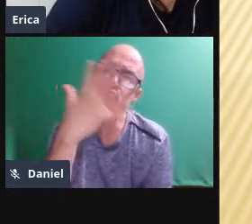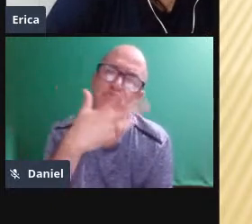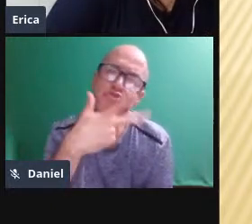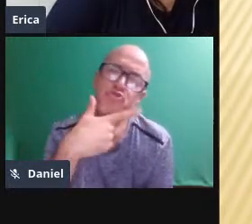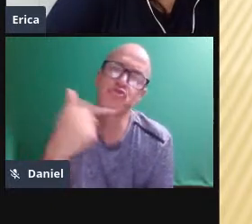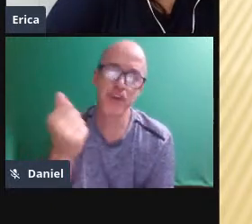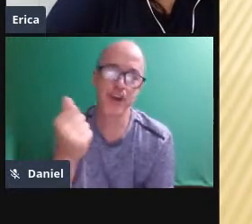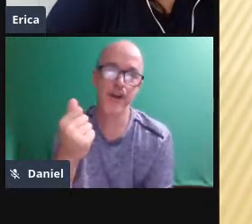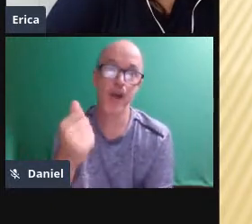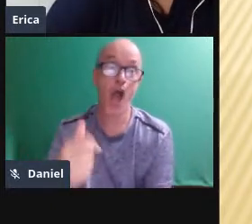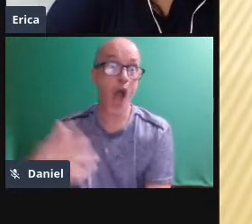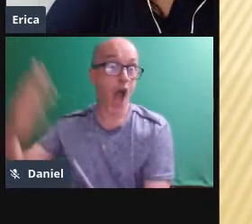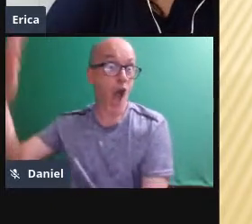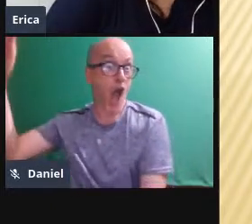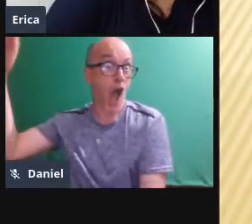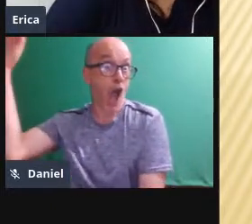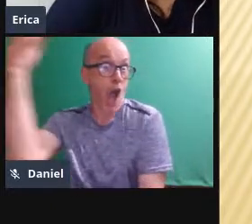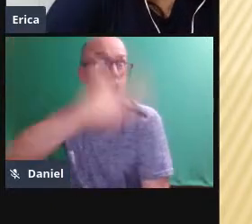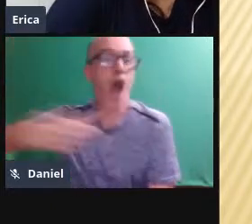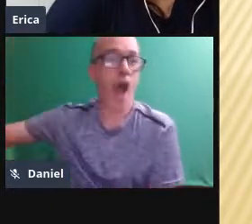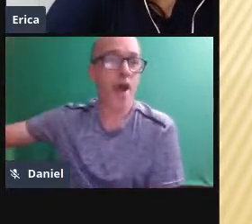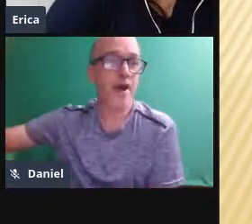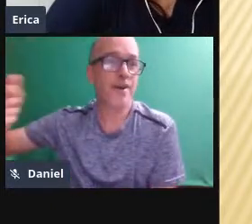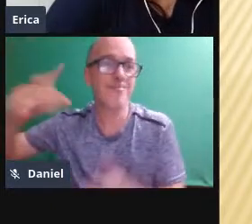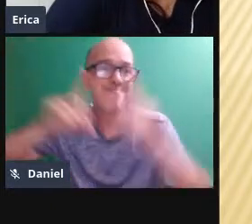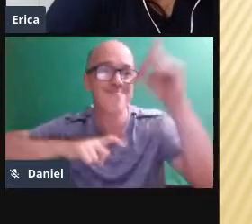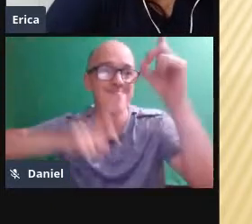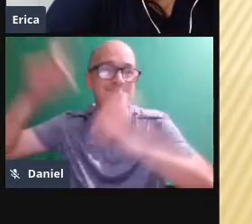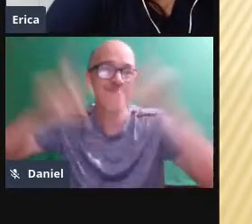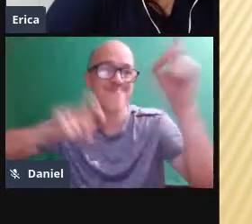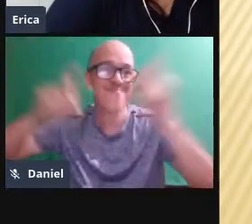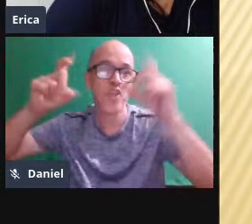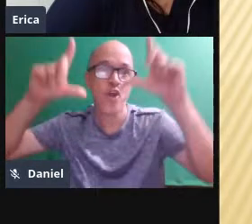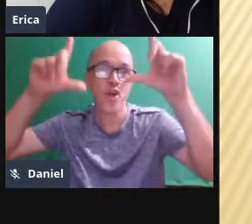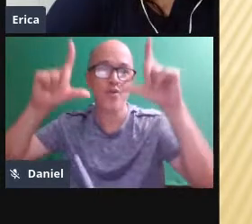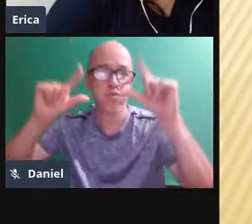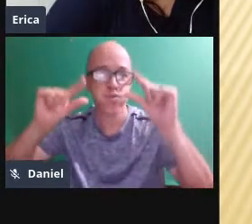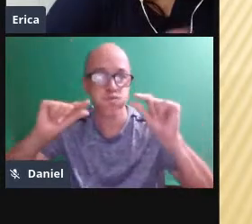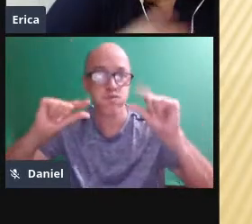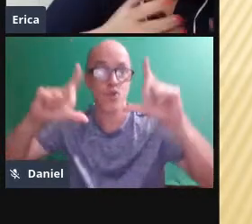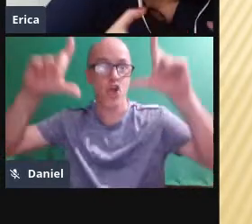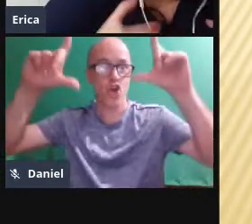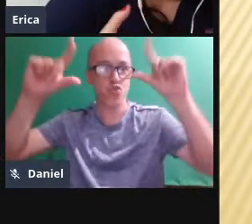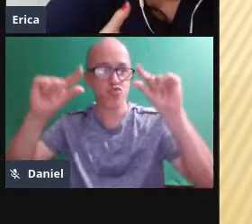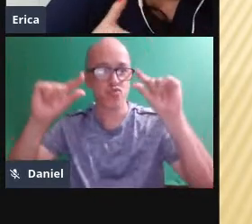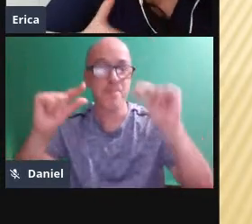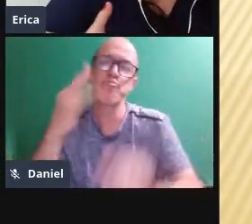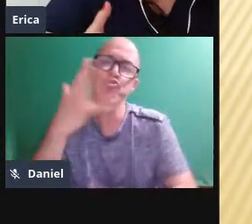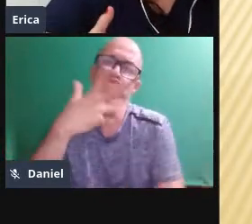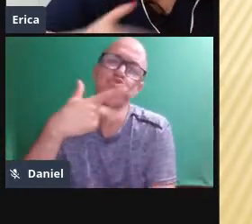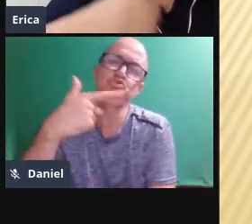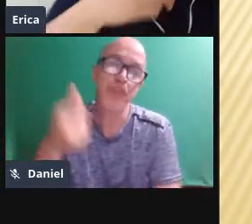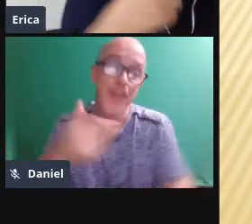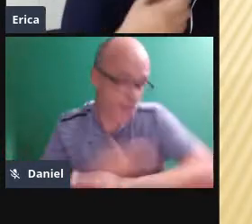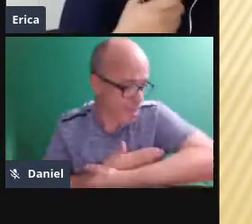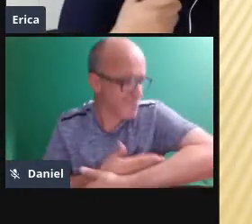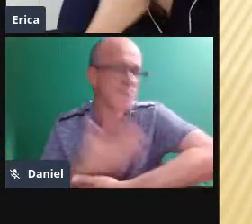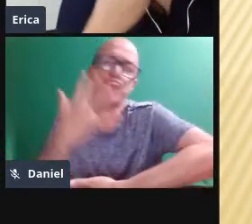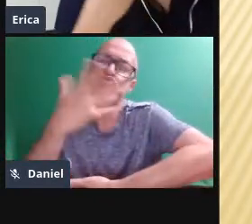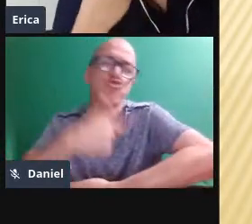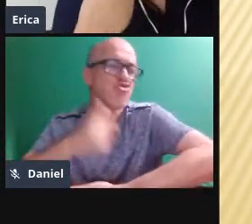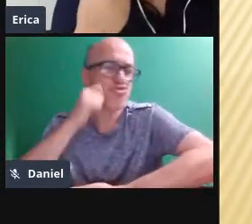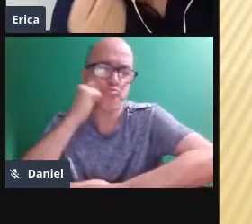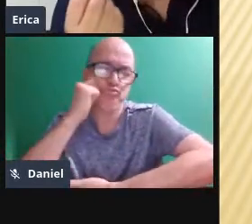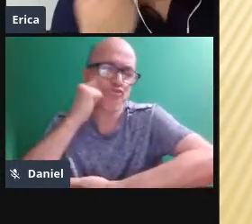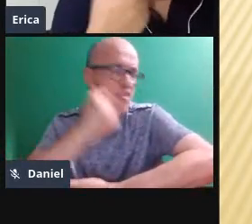de sinais, ó, bonito, bonitinho, bonitão. Então, há uma expressão facial que